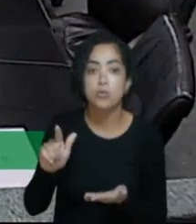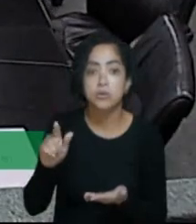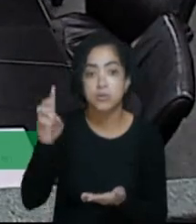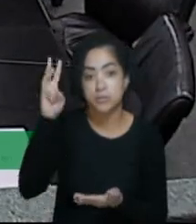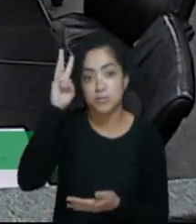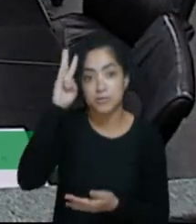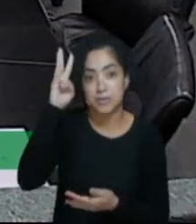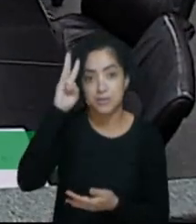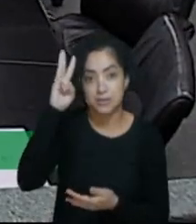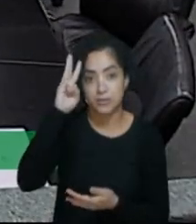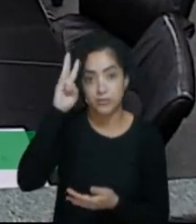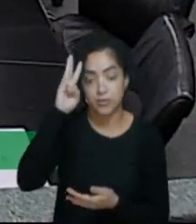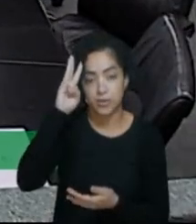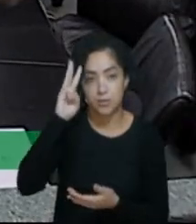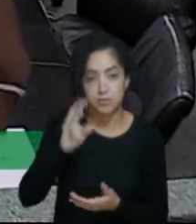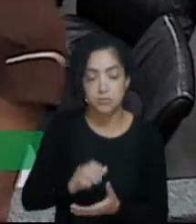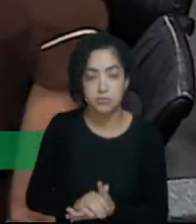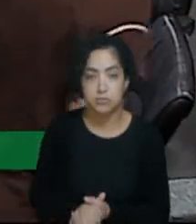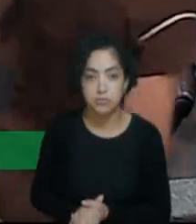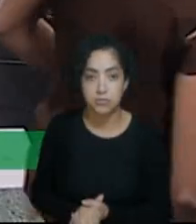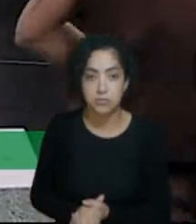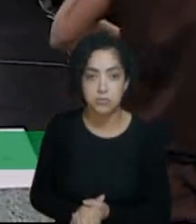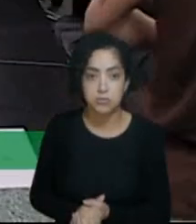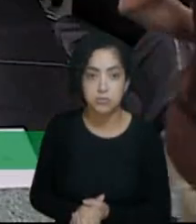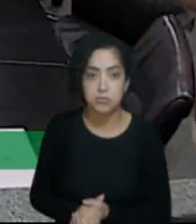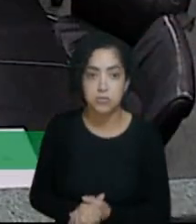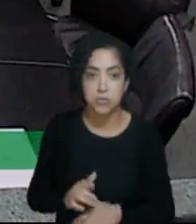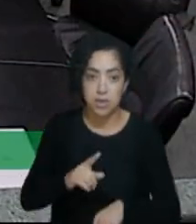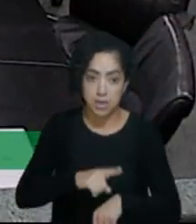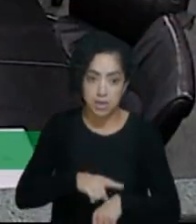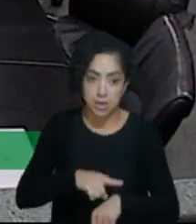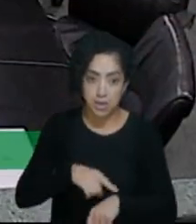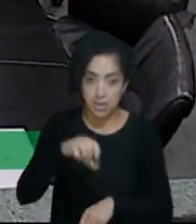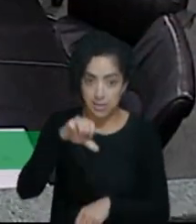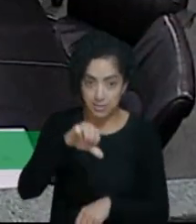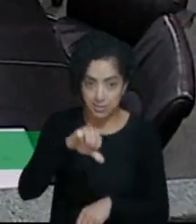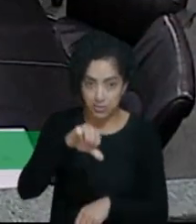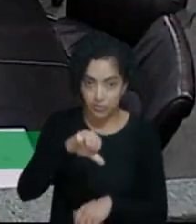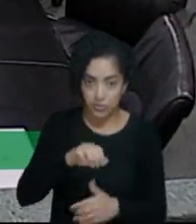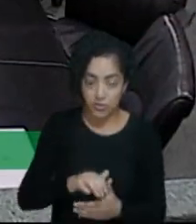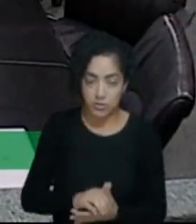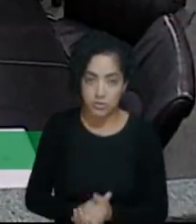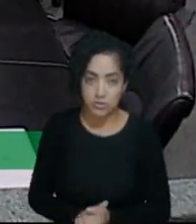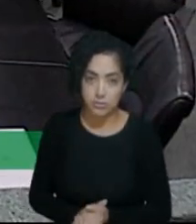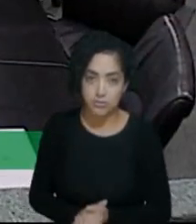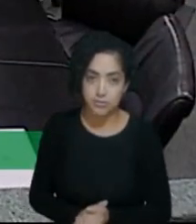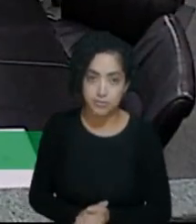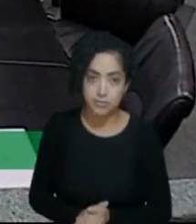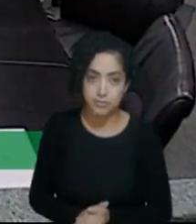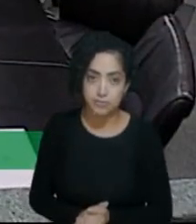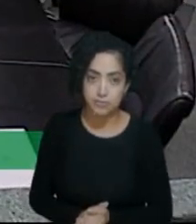terça em horário novo às 9 horas da manhã está encerrado os trabalhos